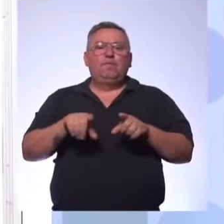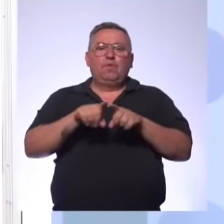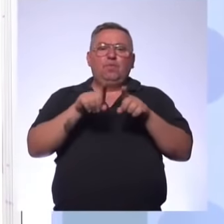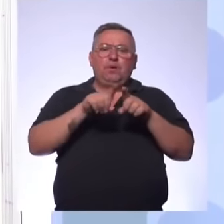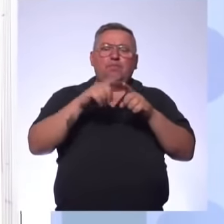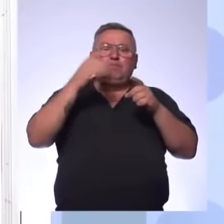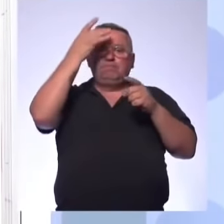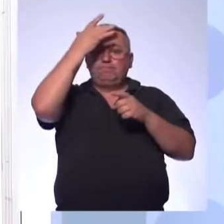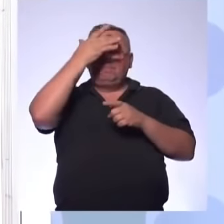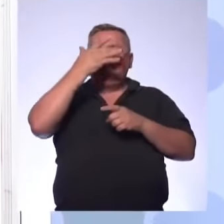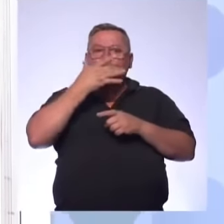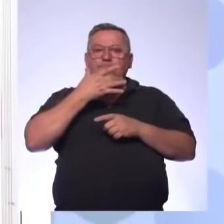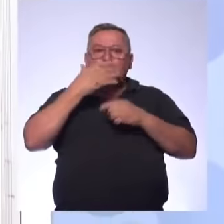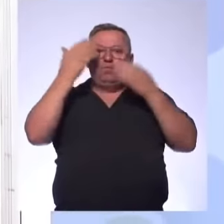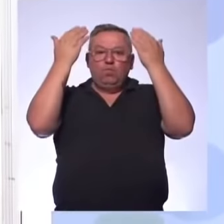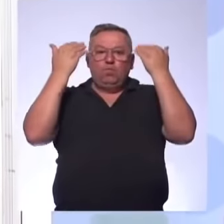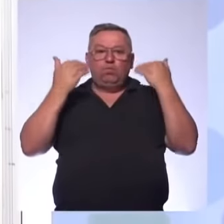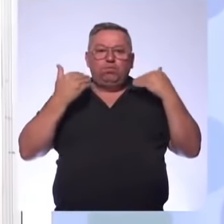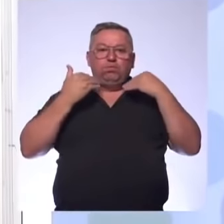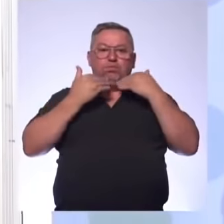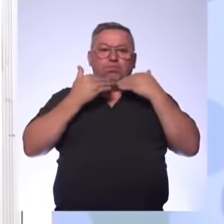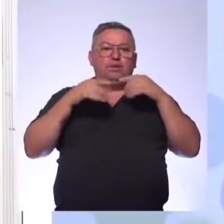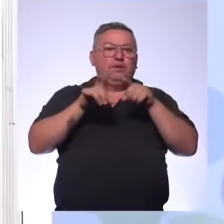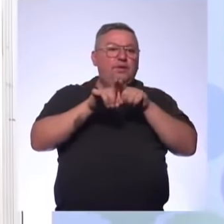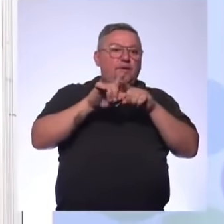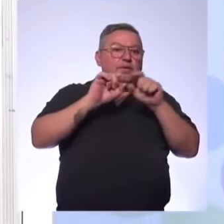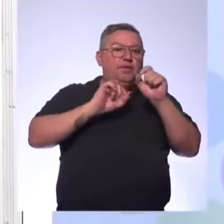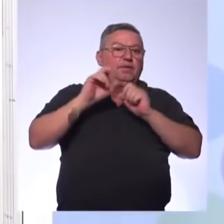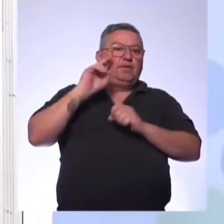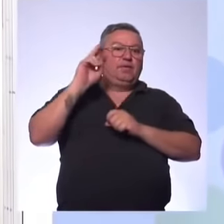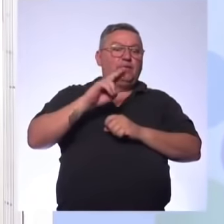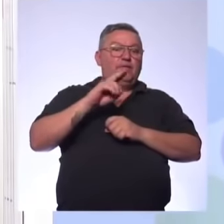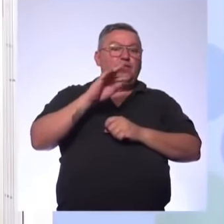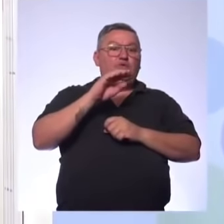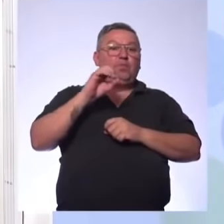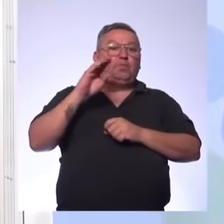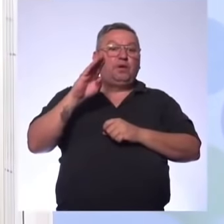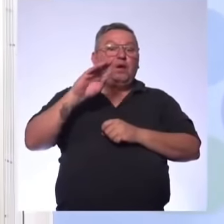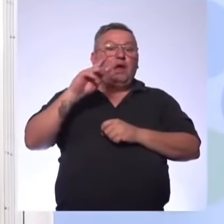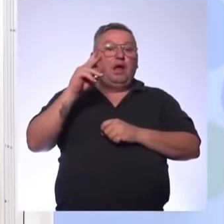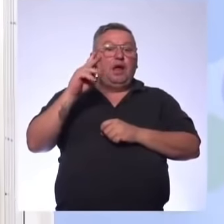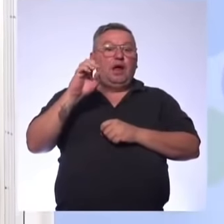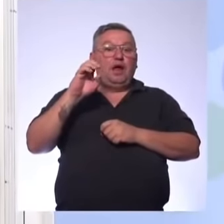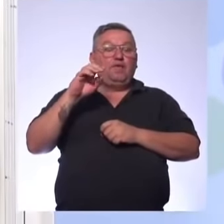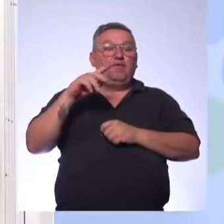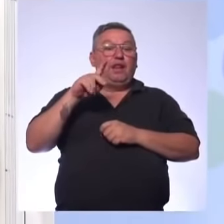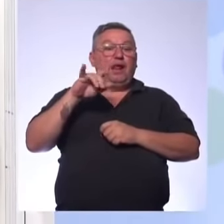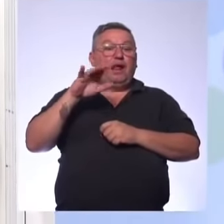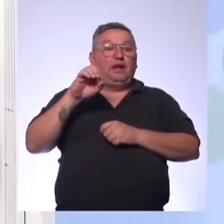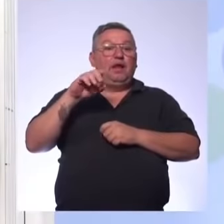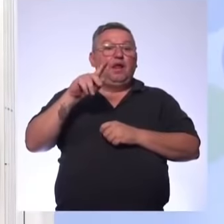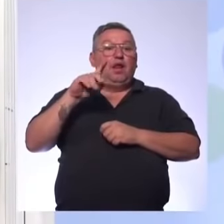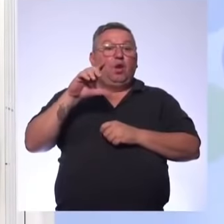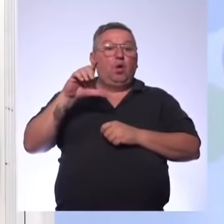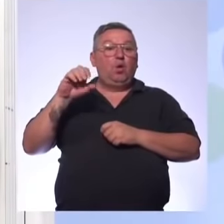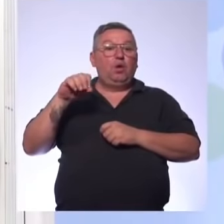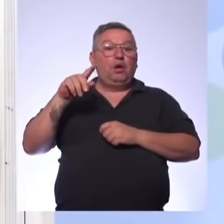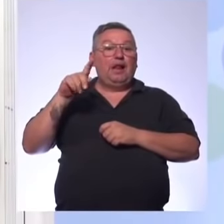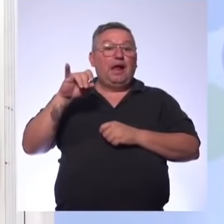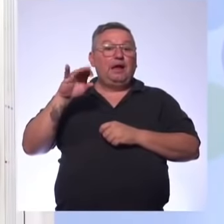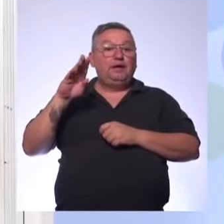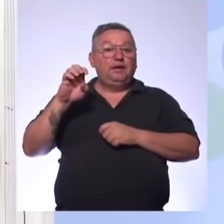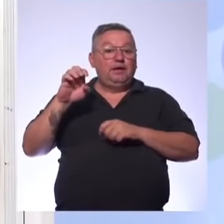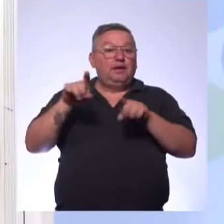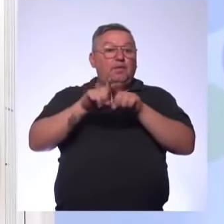Face o formato do rosto e vimos também um review do verbo to be to have o verbo to like e a expressão